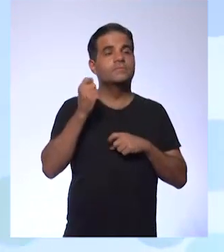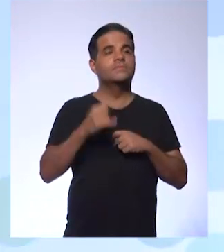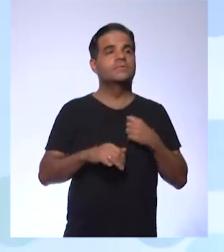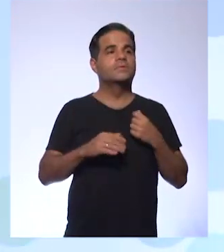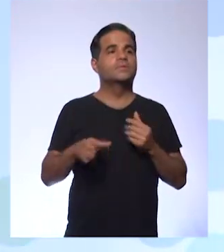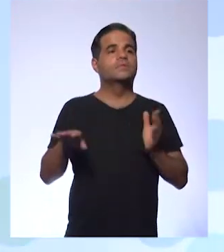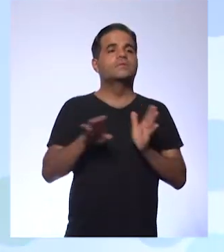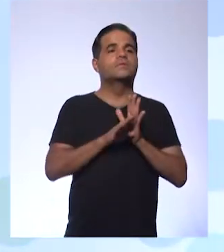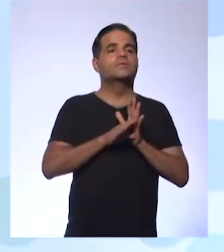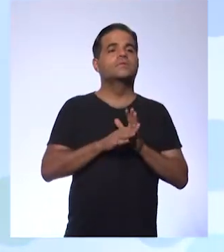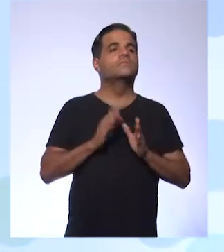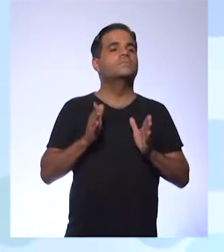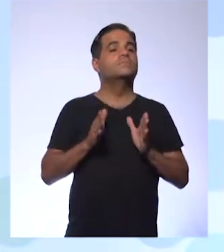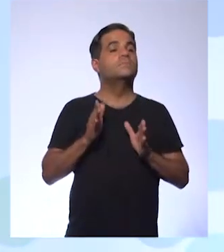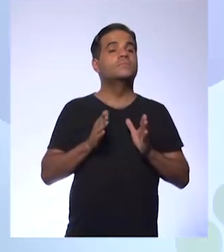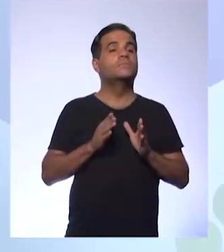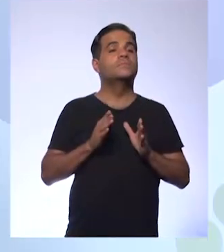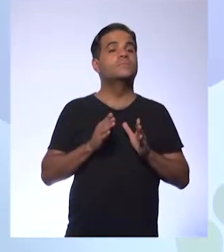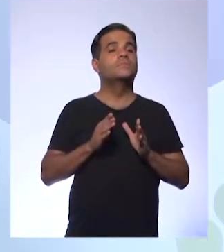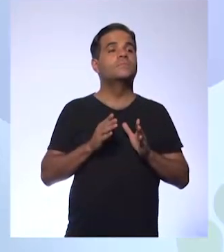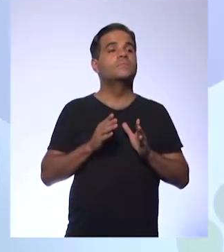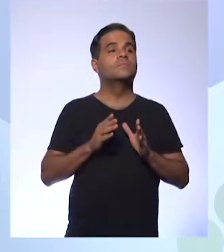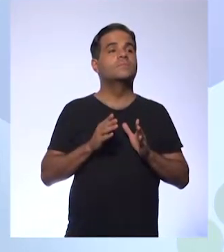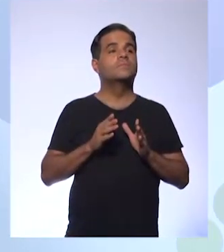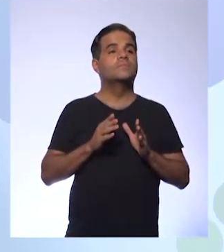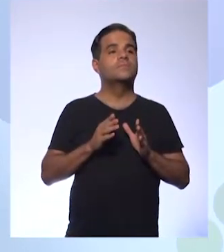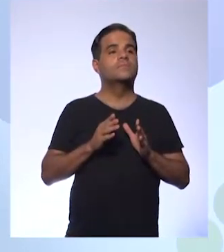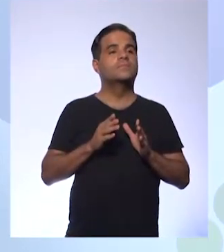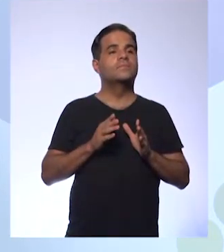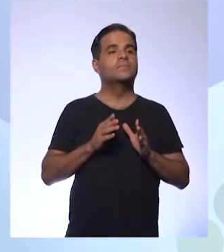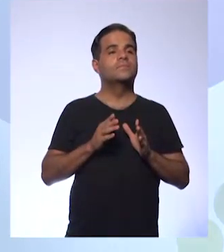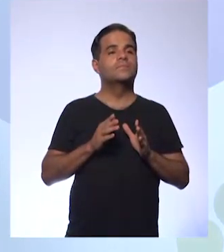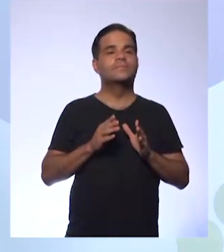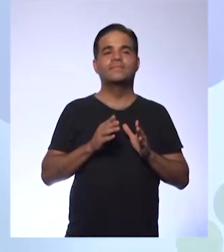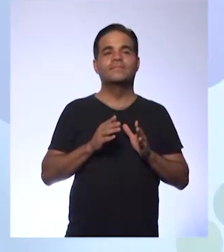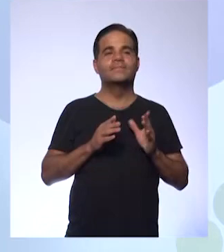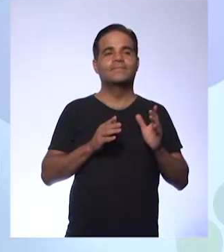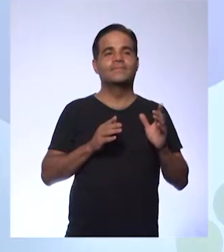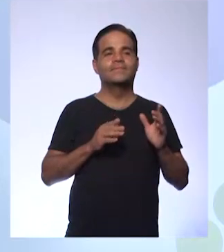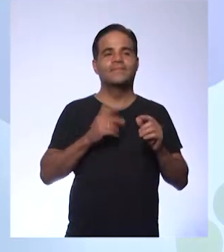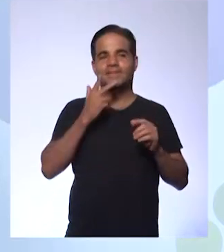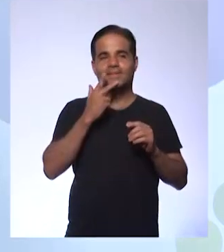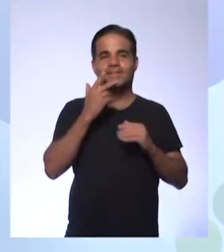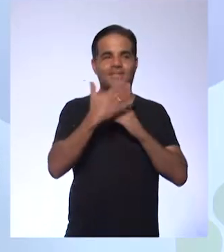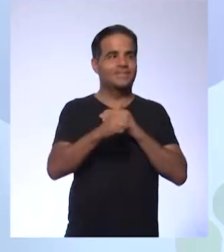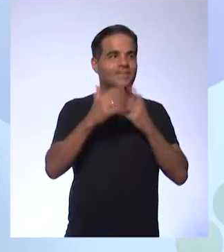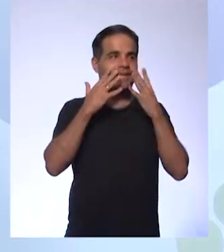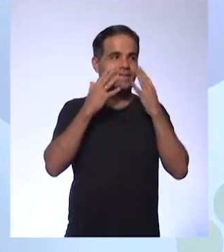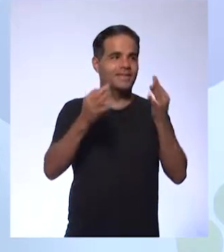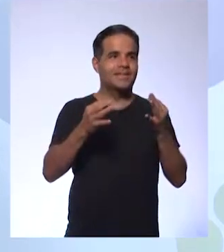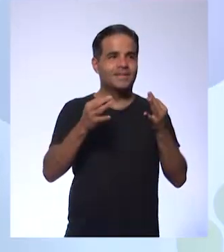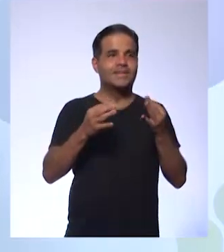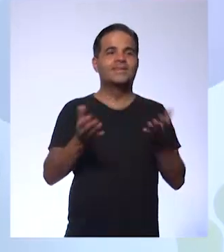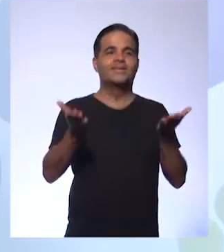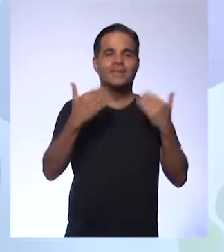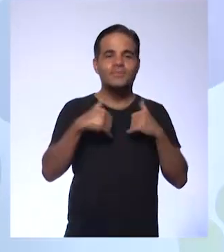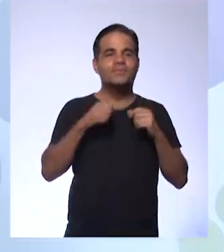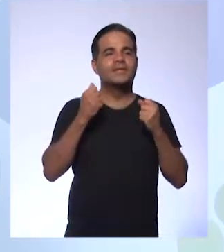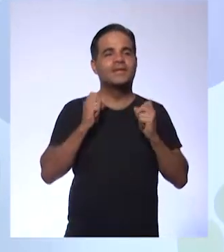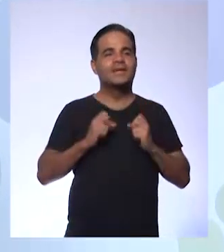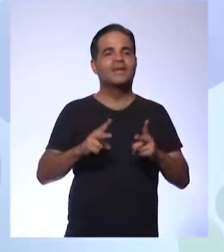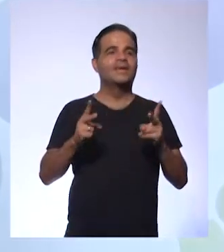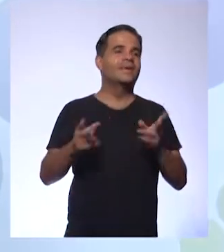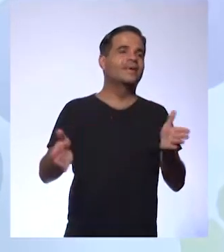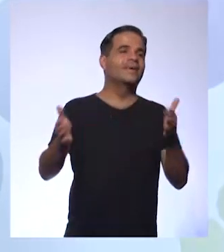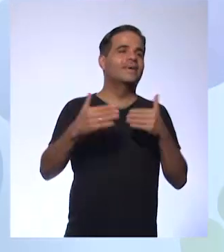Vai chegar esse momento e aí, opa! Eles ficam toda hora assim, ó, chamando minha atenção. Gente, vamos à